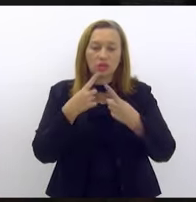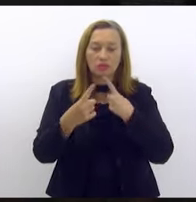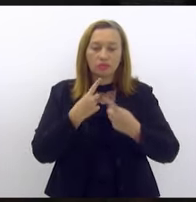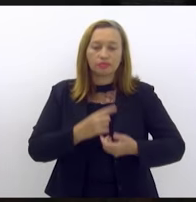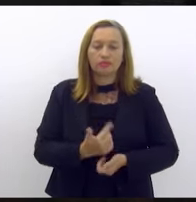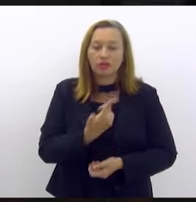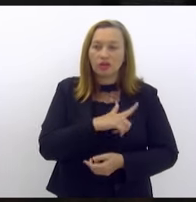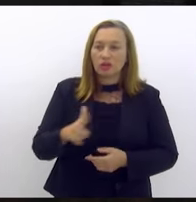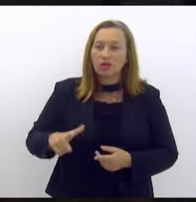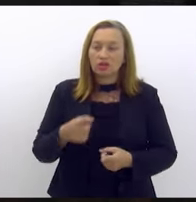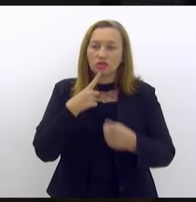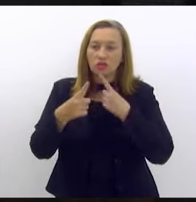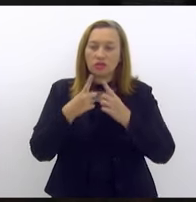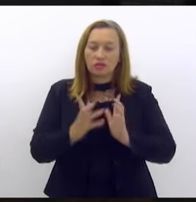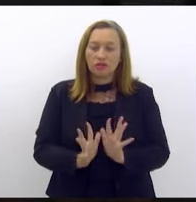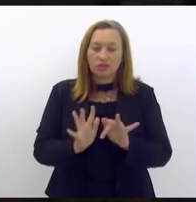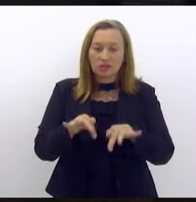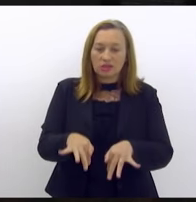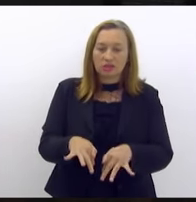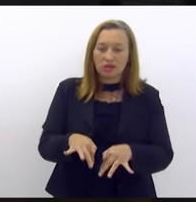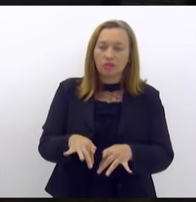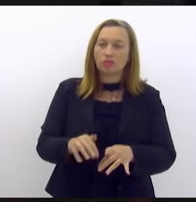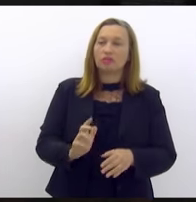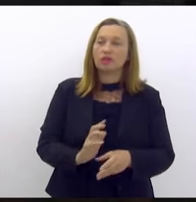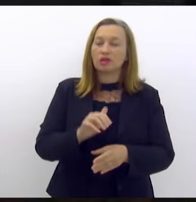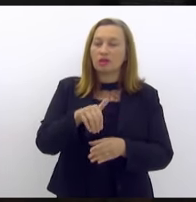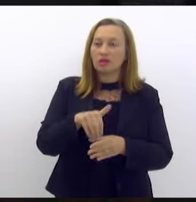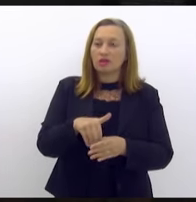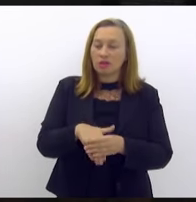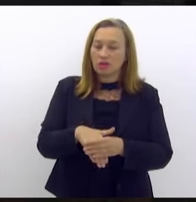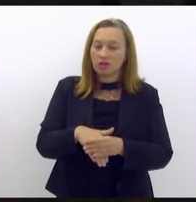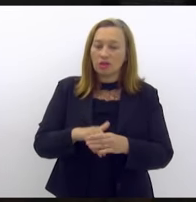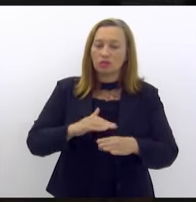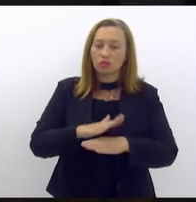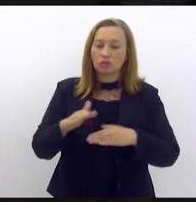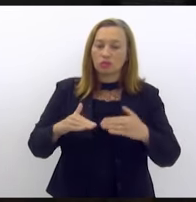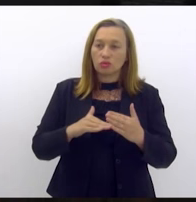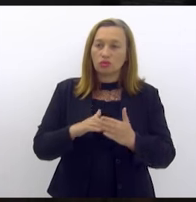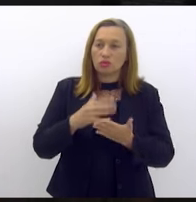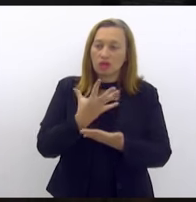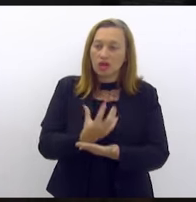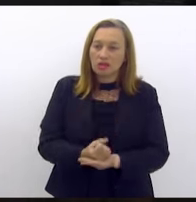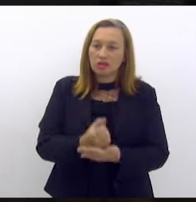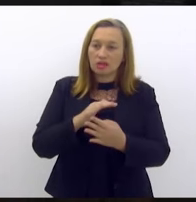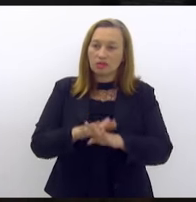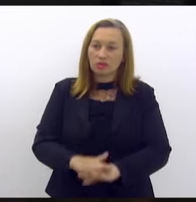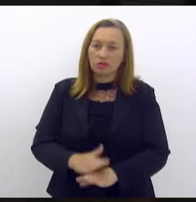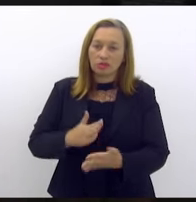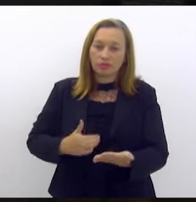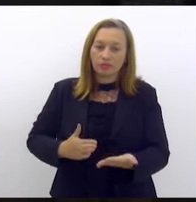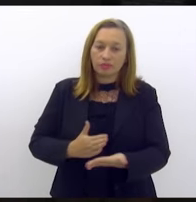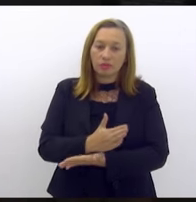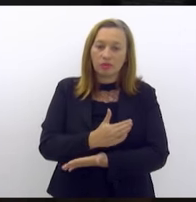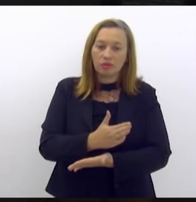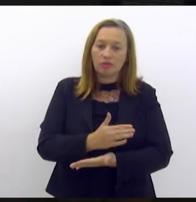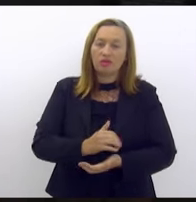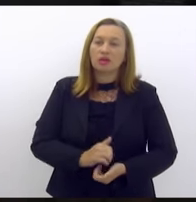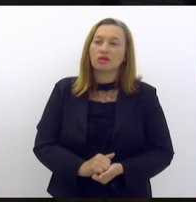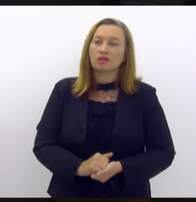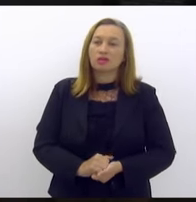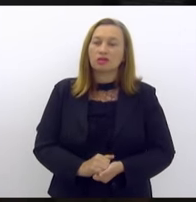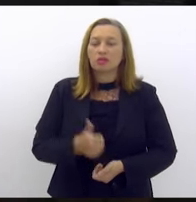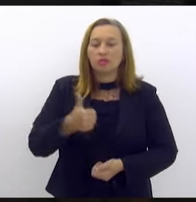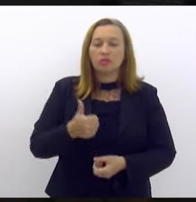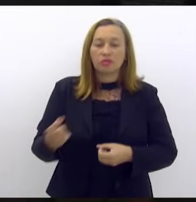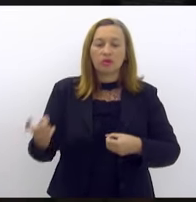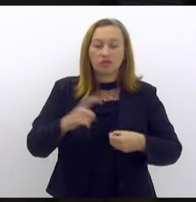discussão, não havendo quem queira discutir, encerrada a discussão. Em votação, senhores que aprovam permaneçam como estão, aprovado